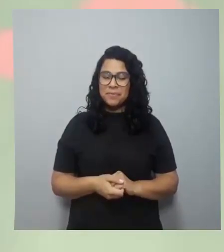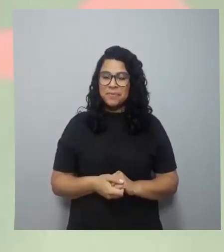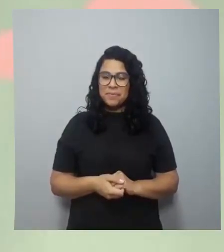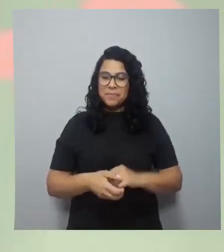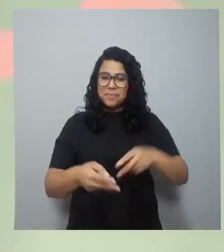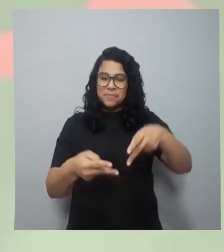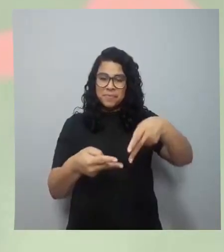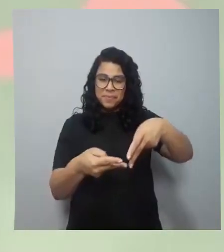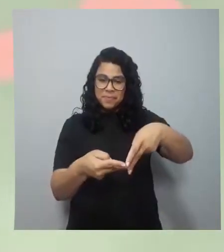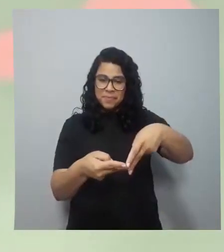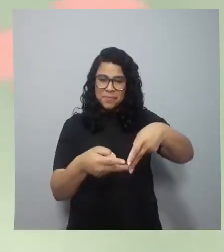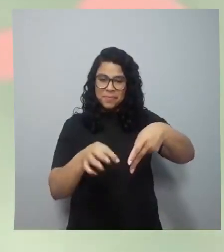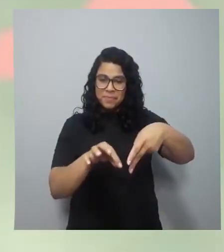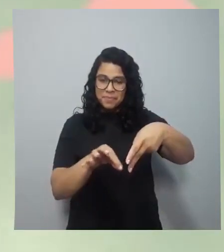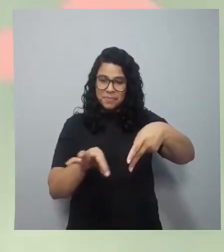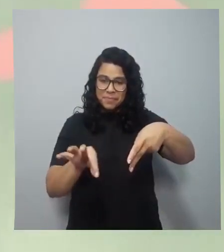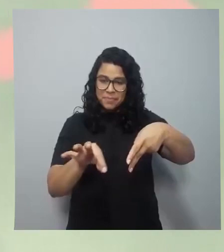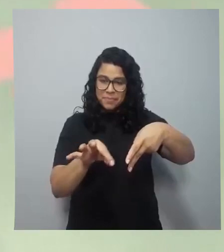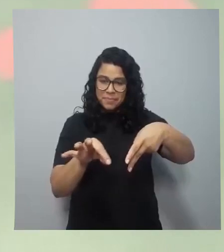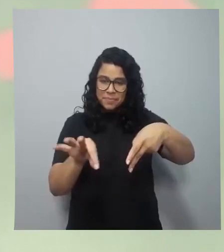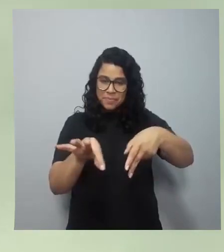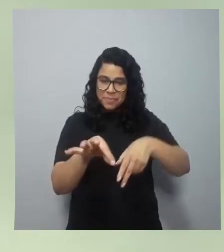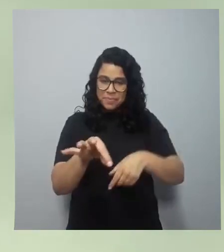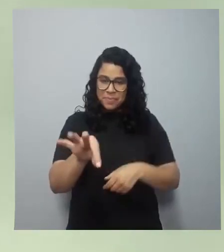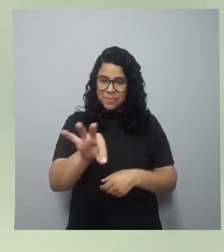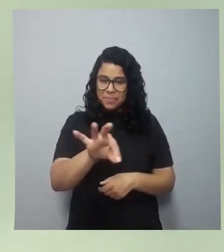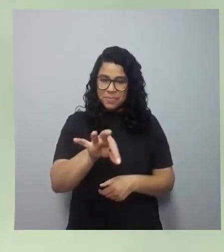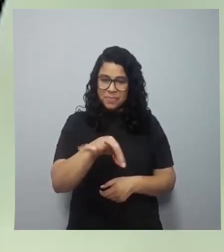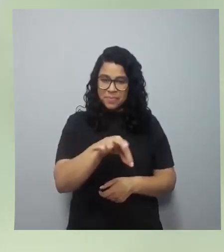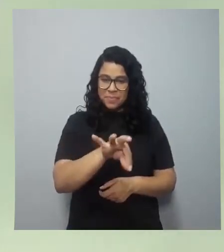Desenho da sombra projetada.